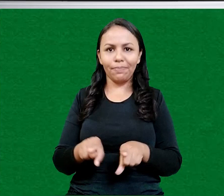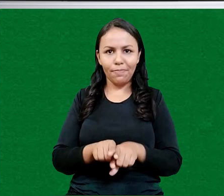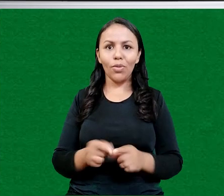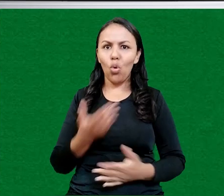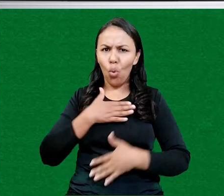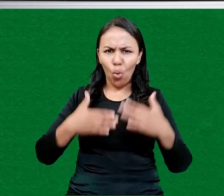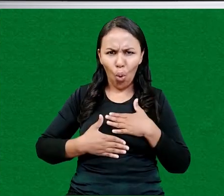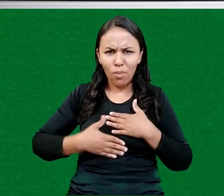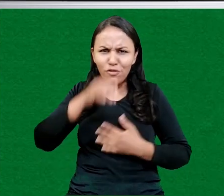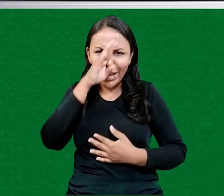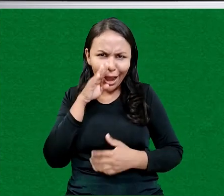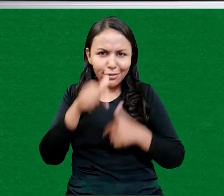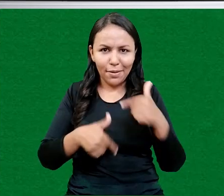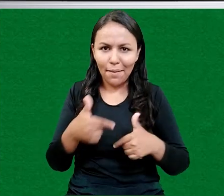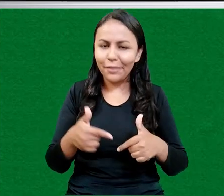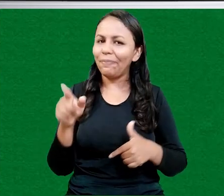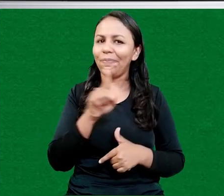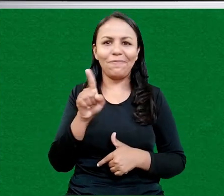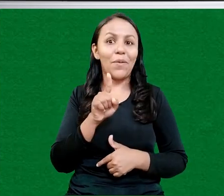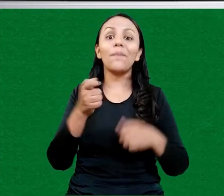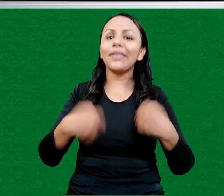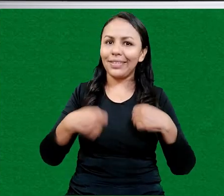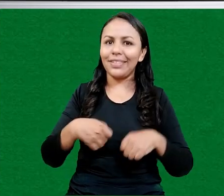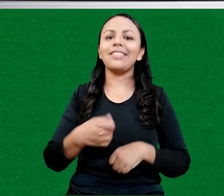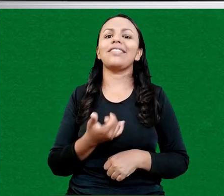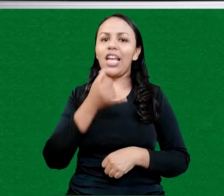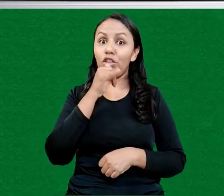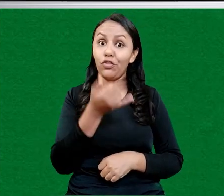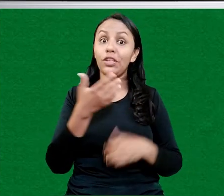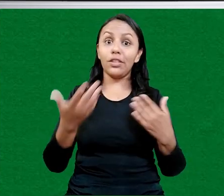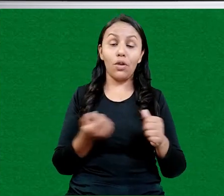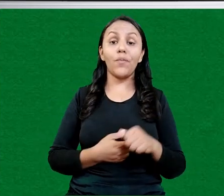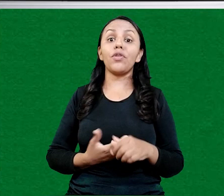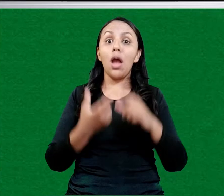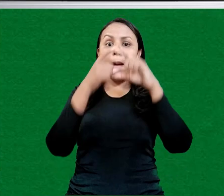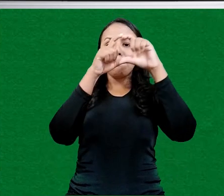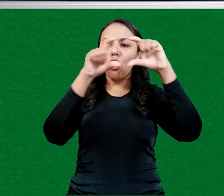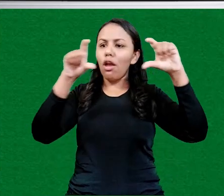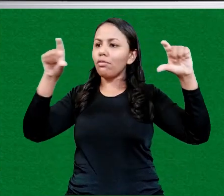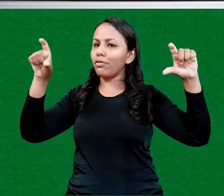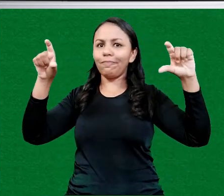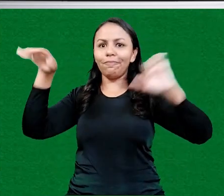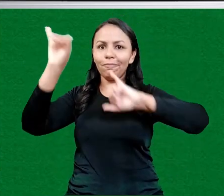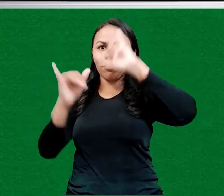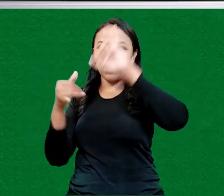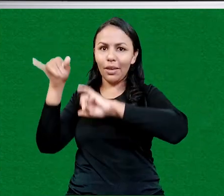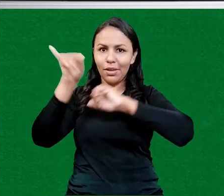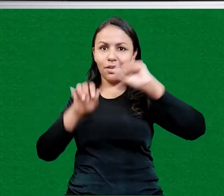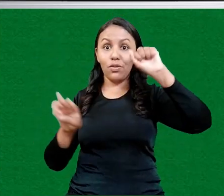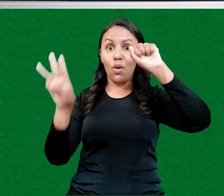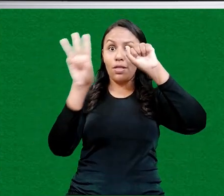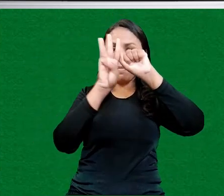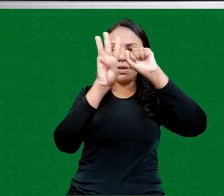não trabalha de graça. E aí nós temos o ATP como uma molécula, uma estrutura química, e essa estrutura química, quando ela